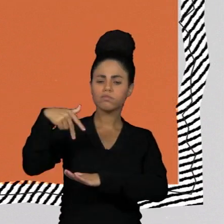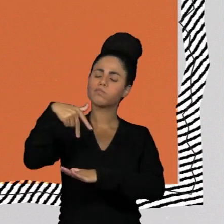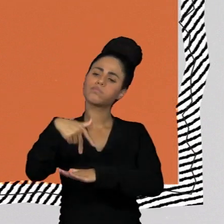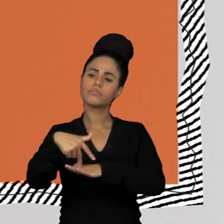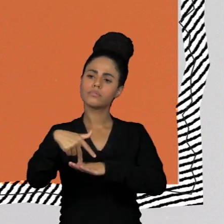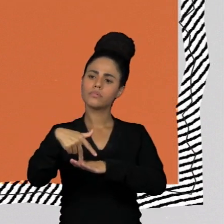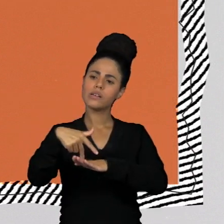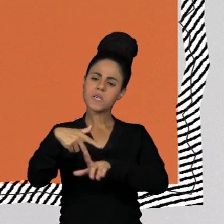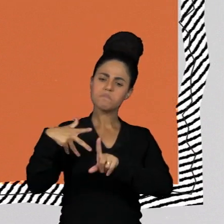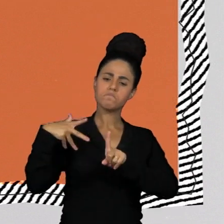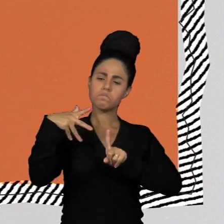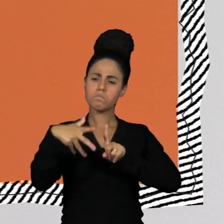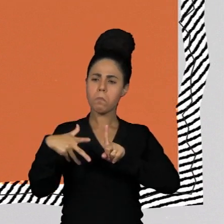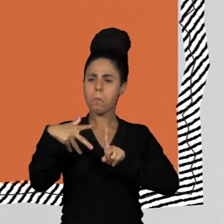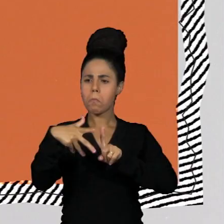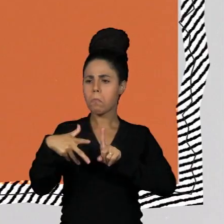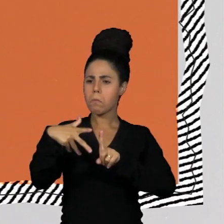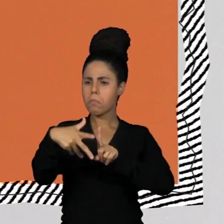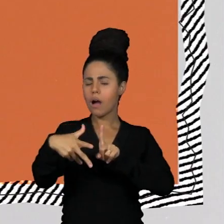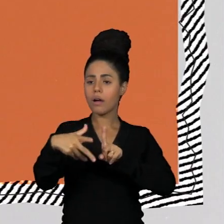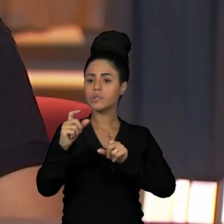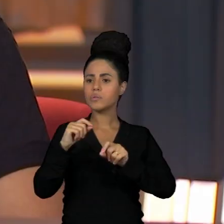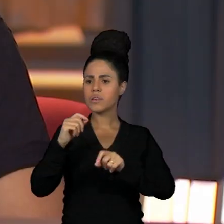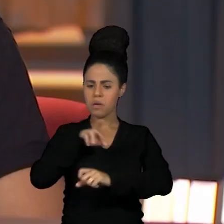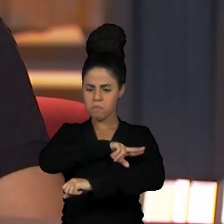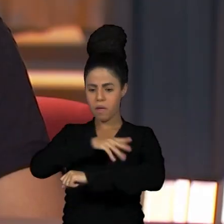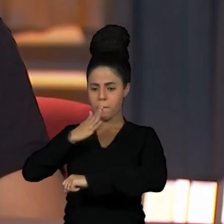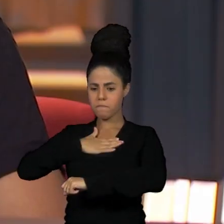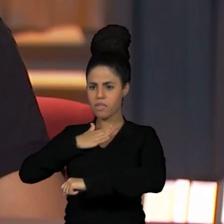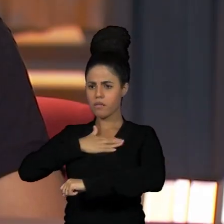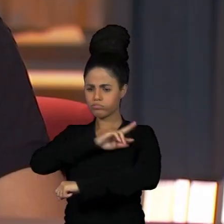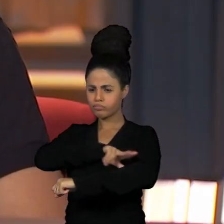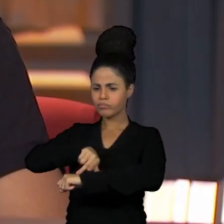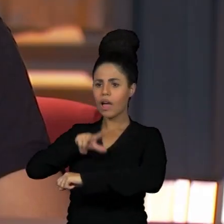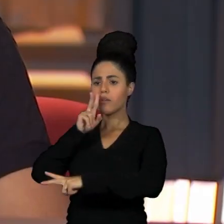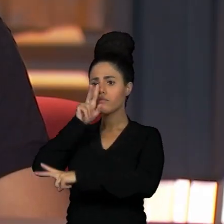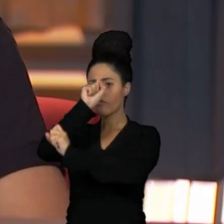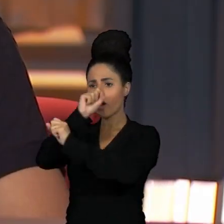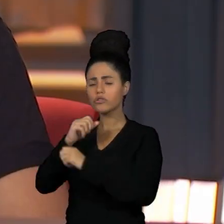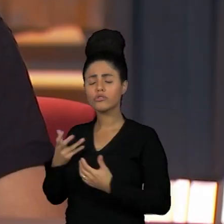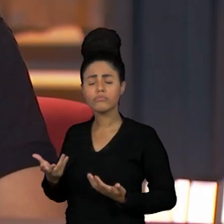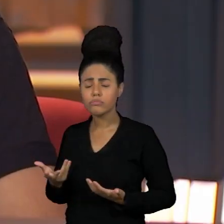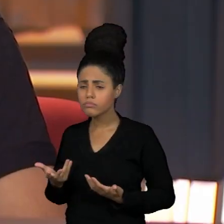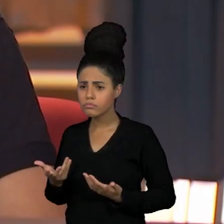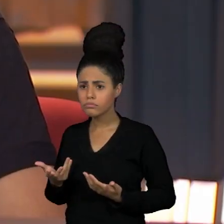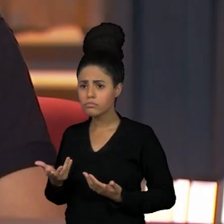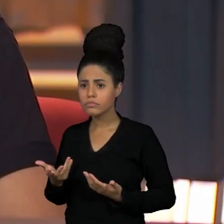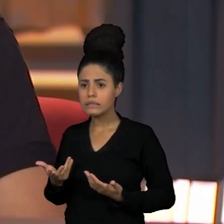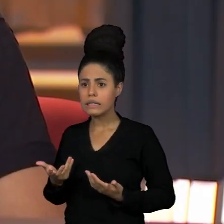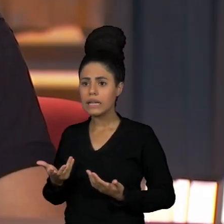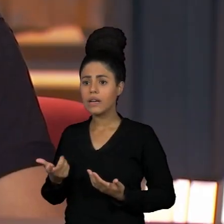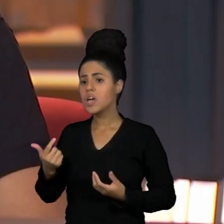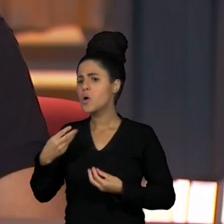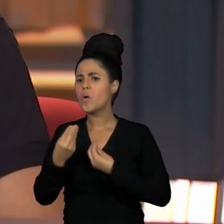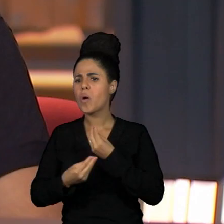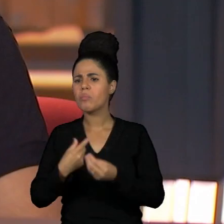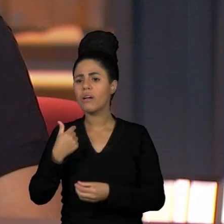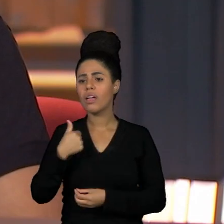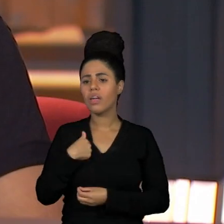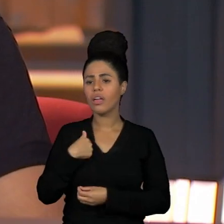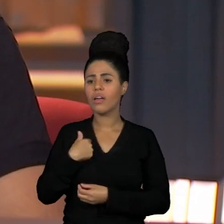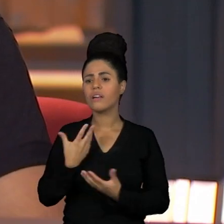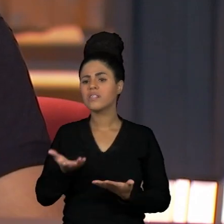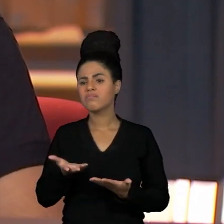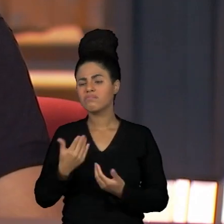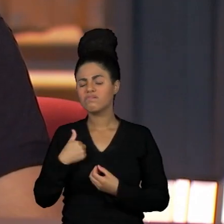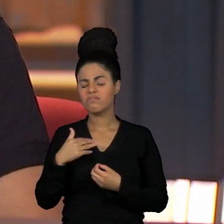maneira que a minha cor tá me fortalecendo, tá ligado? E ele não usa isso como